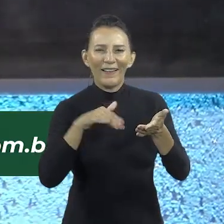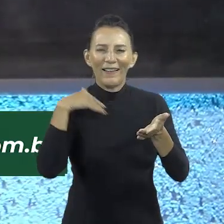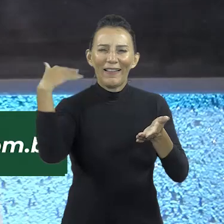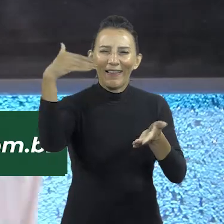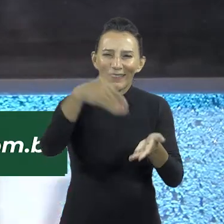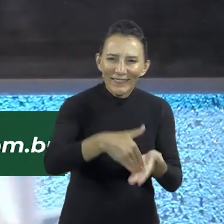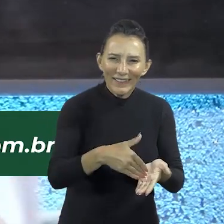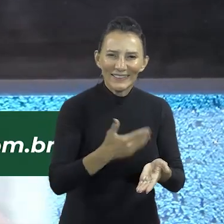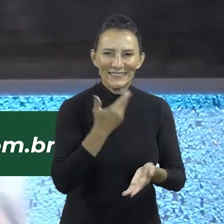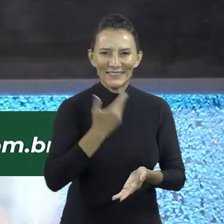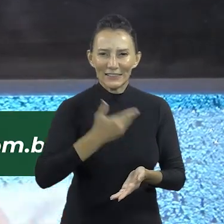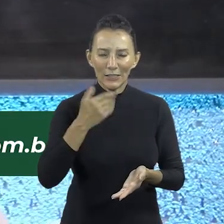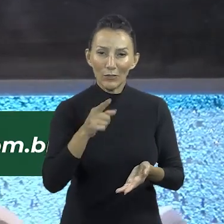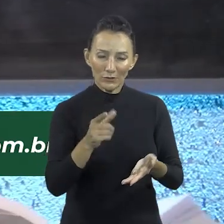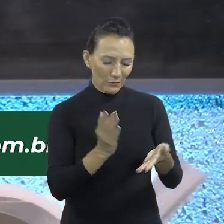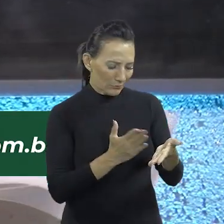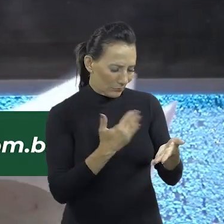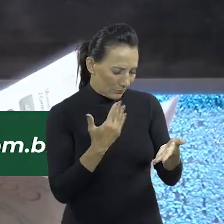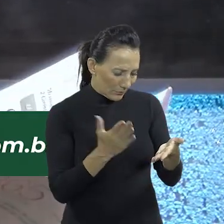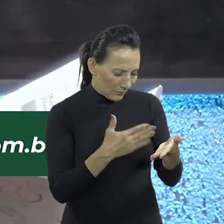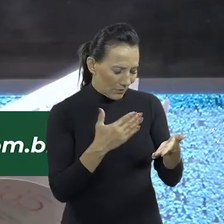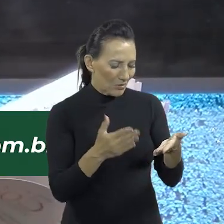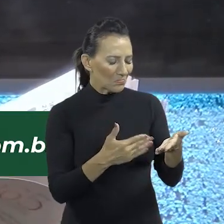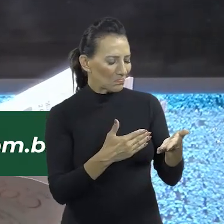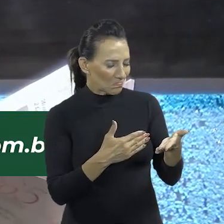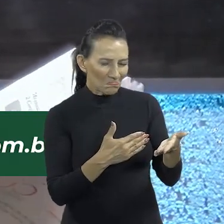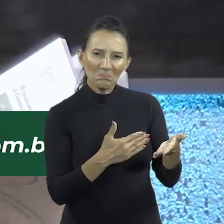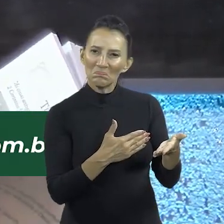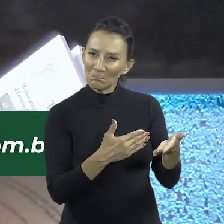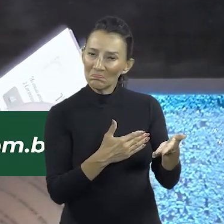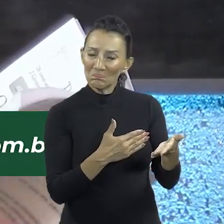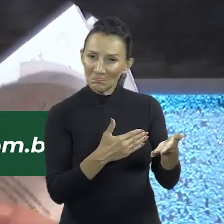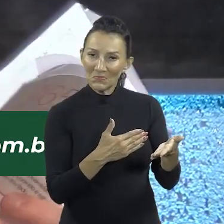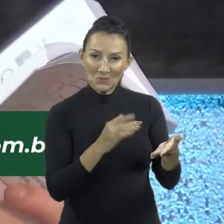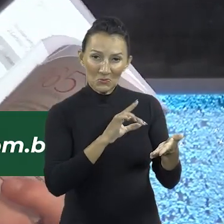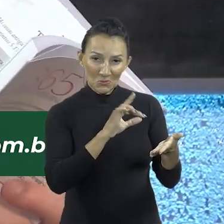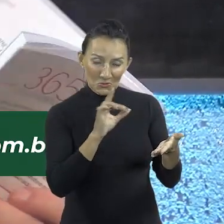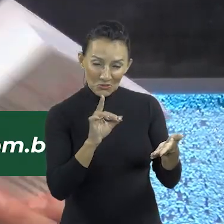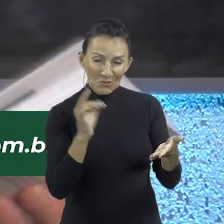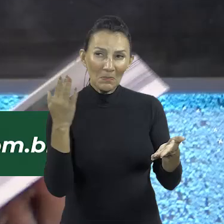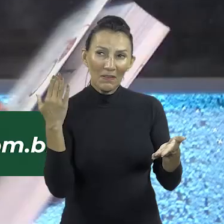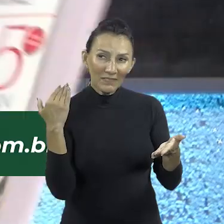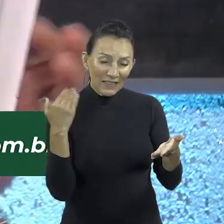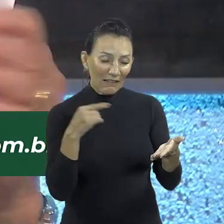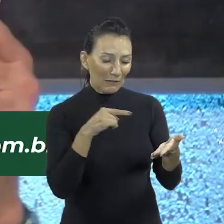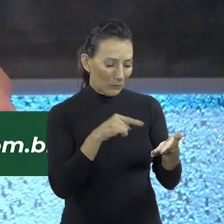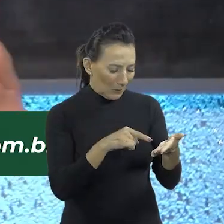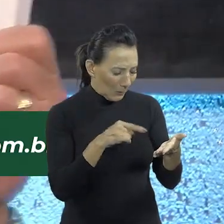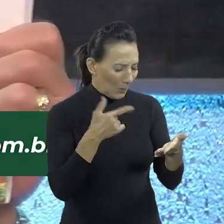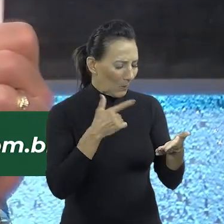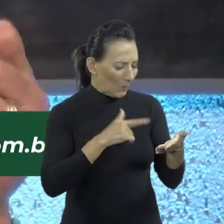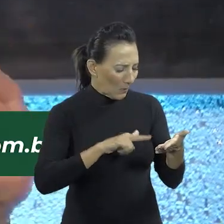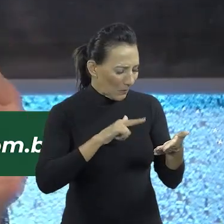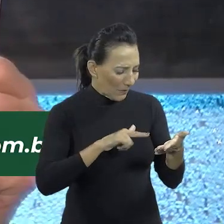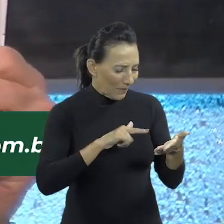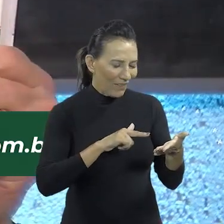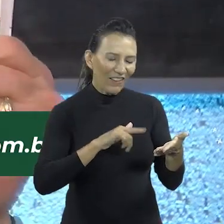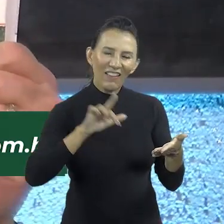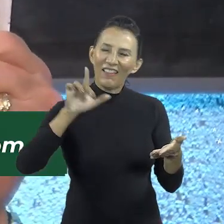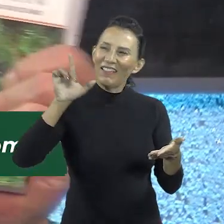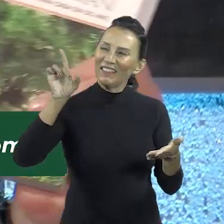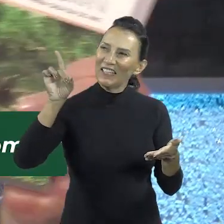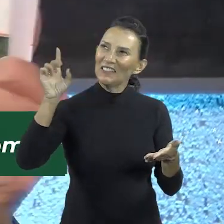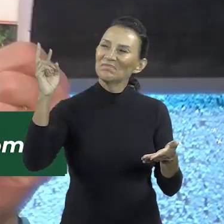poderá folheá-lo e falar, puxa, no dia tal, eu estava passando essa prova e Deus